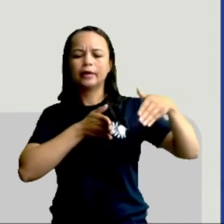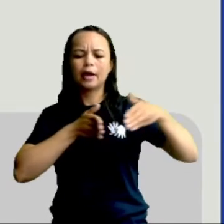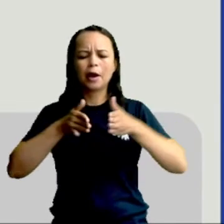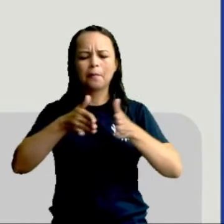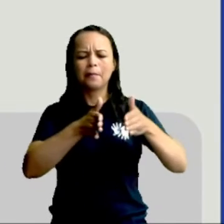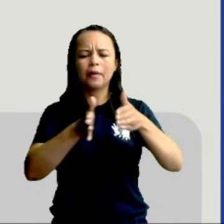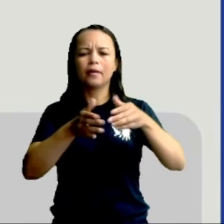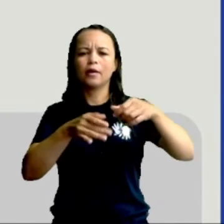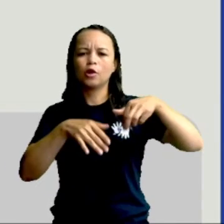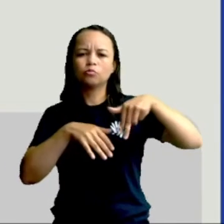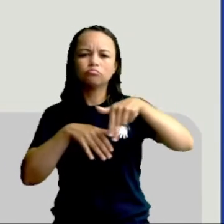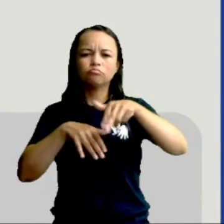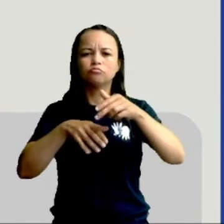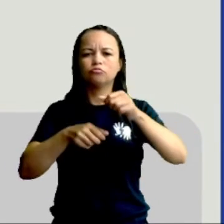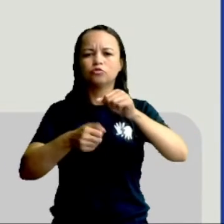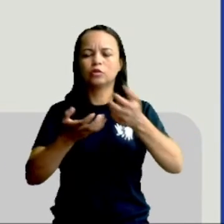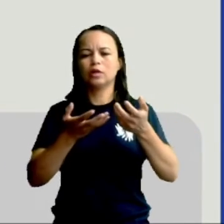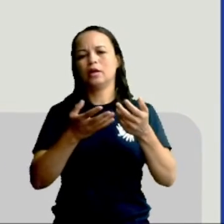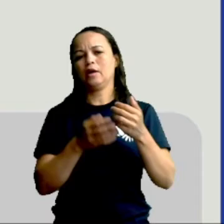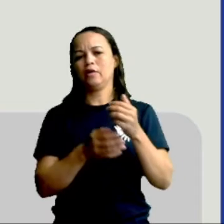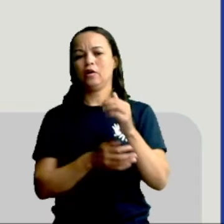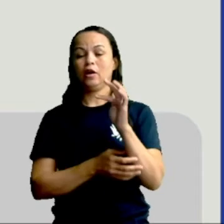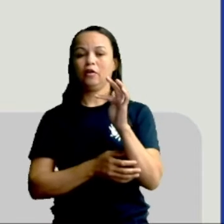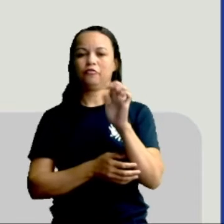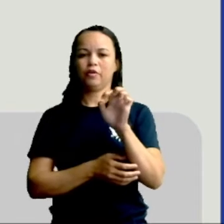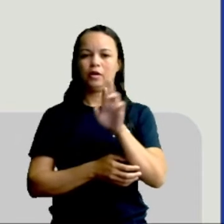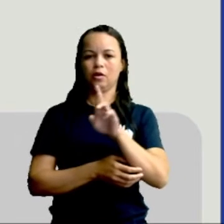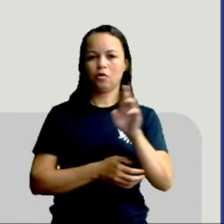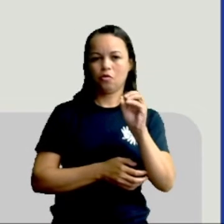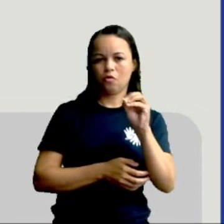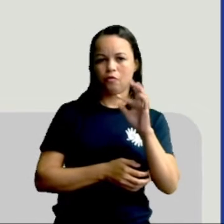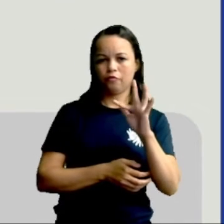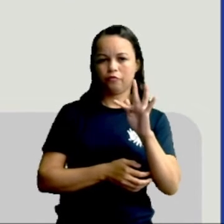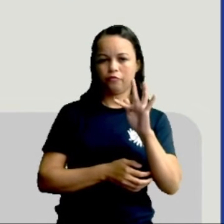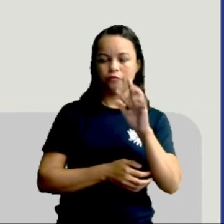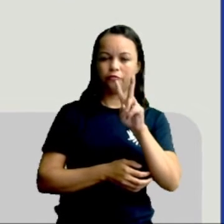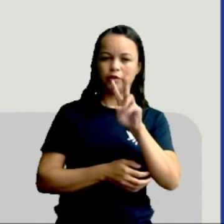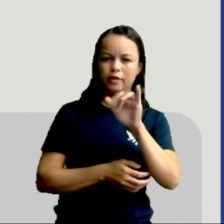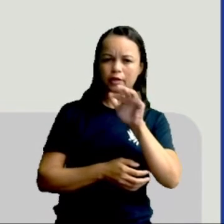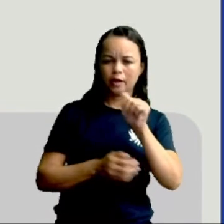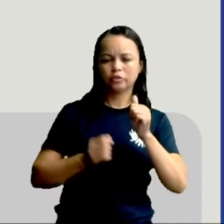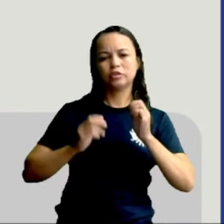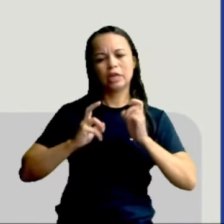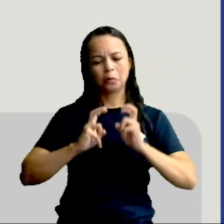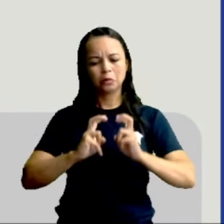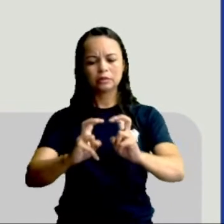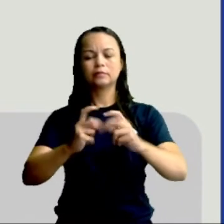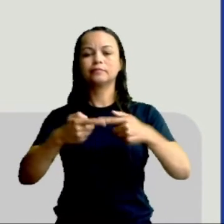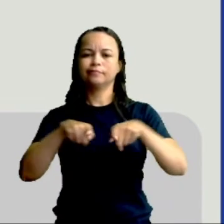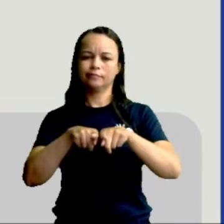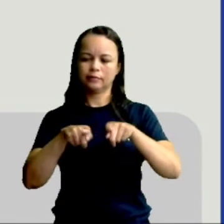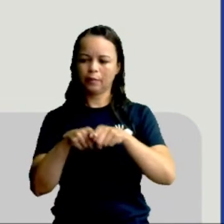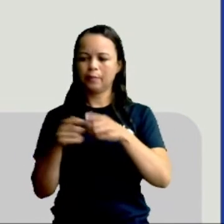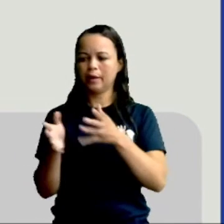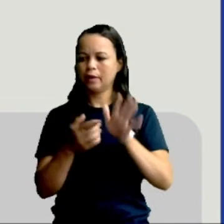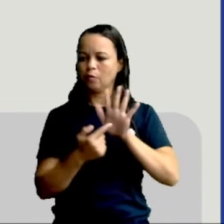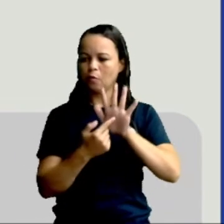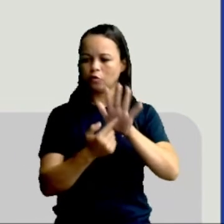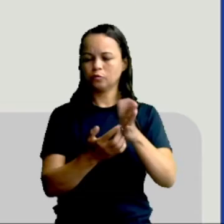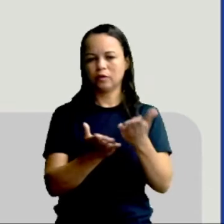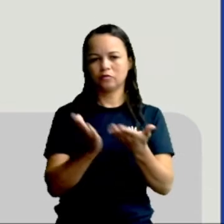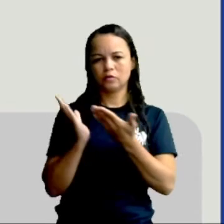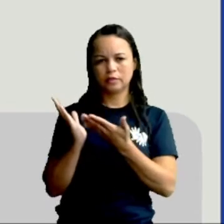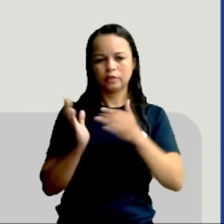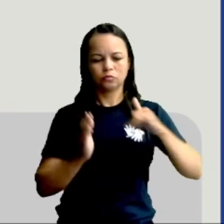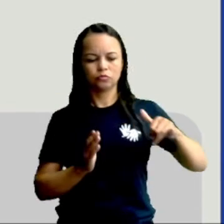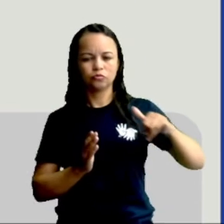aeroportos. E aí eu trouxe na imagem para você o Aeroporto Internacional de Tom Jobim, que é um antigo galeão no Rio de Janeiro, só